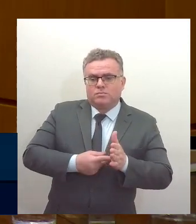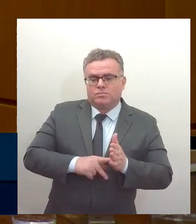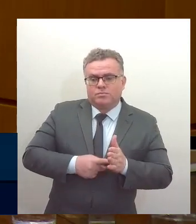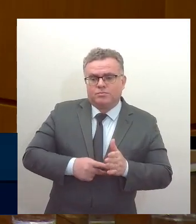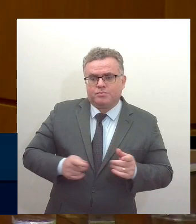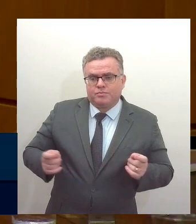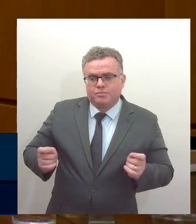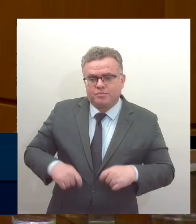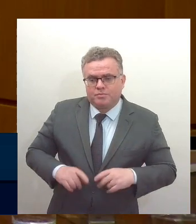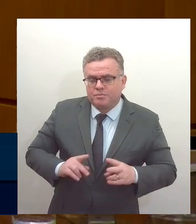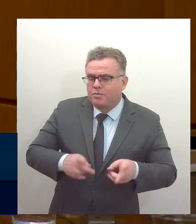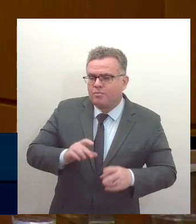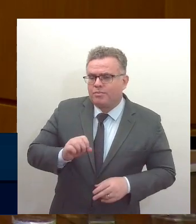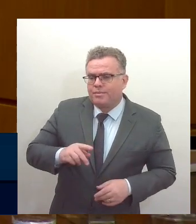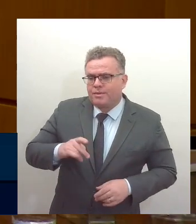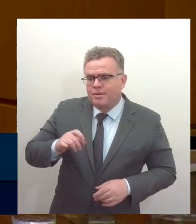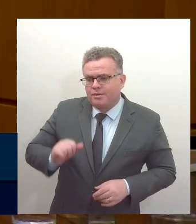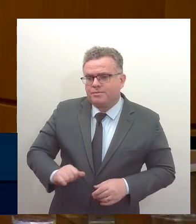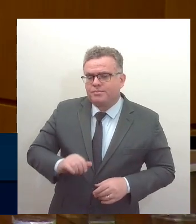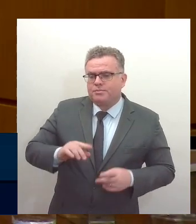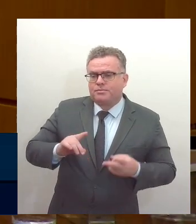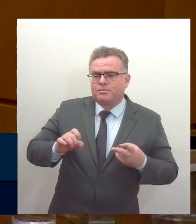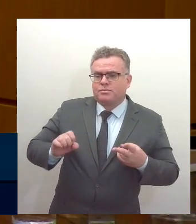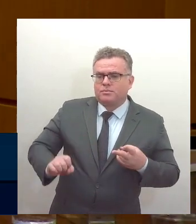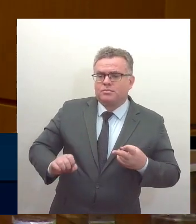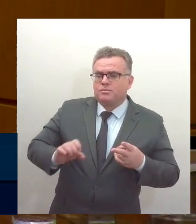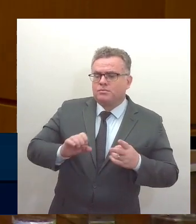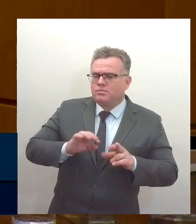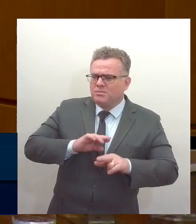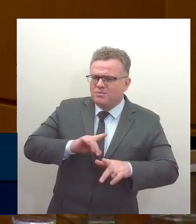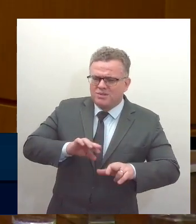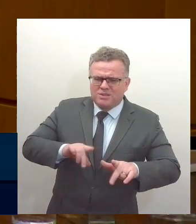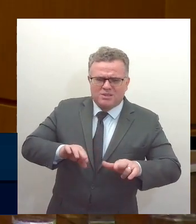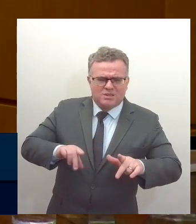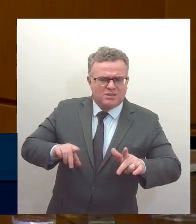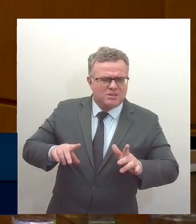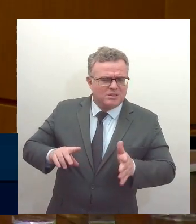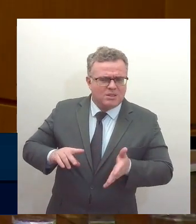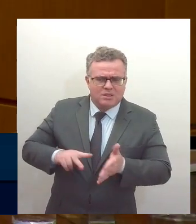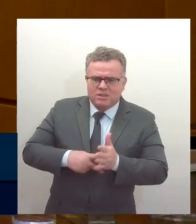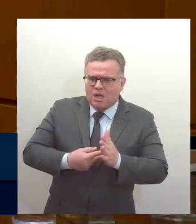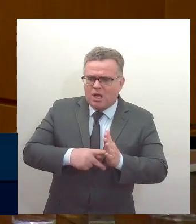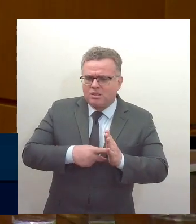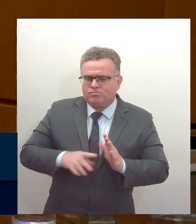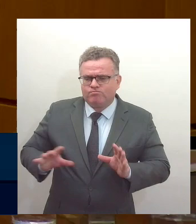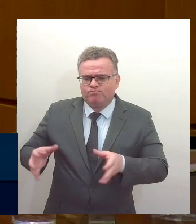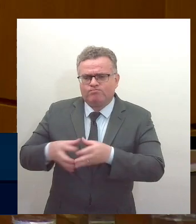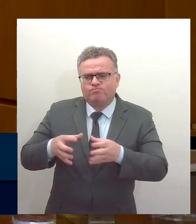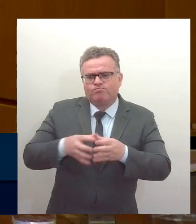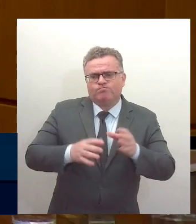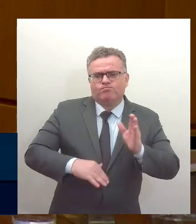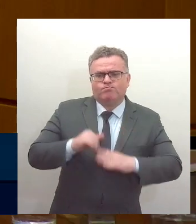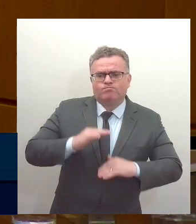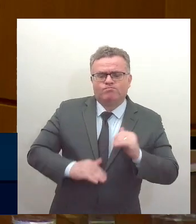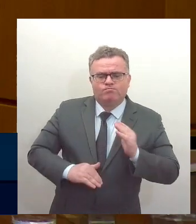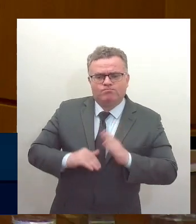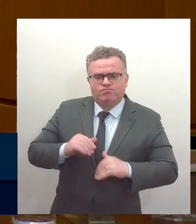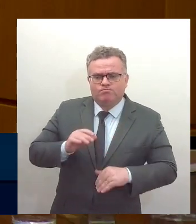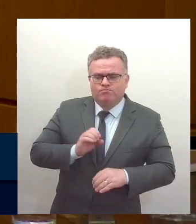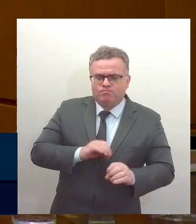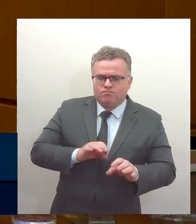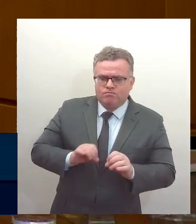o SESI, né, de várias categorias, como da educação, da saúde, né,